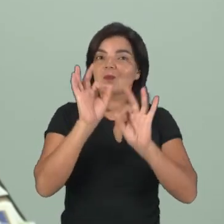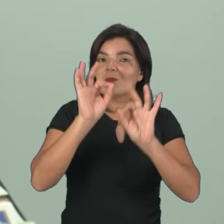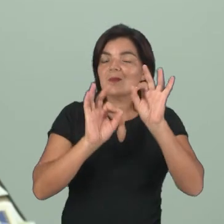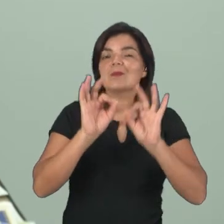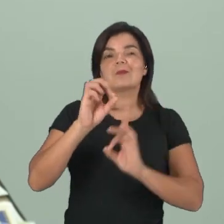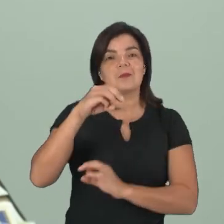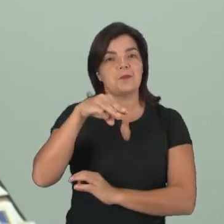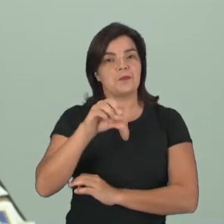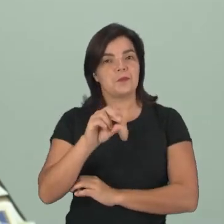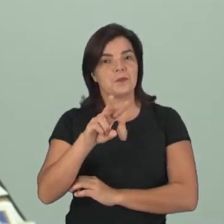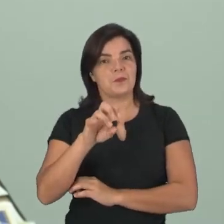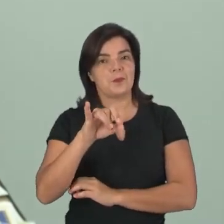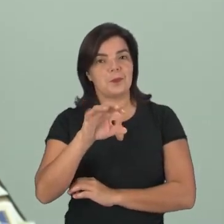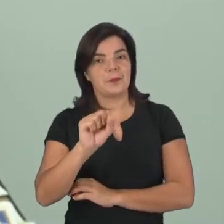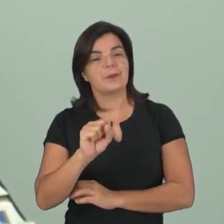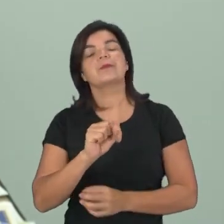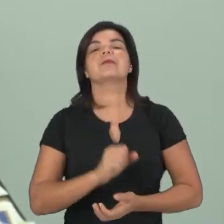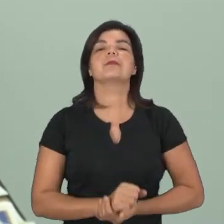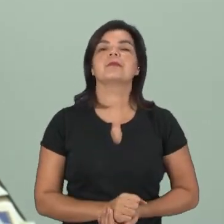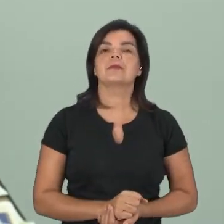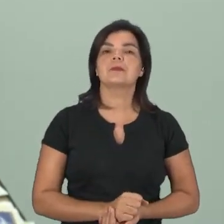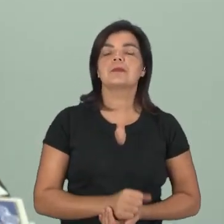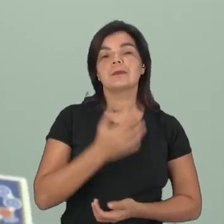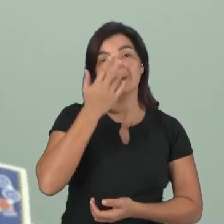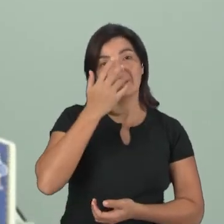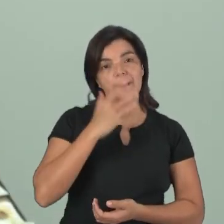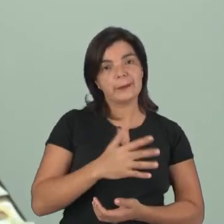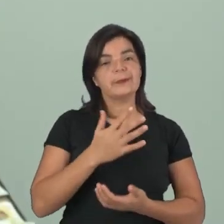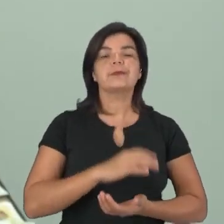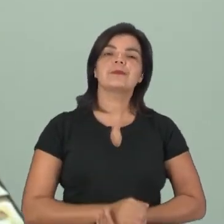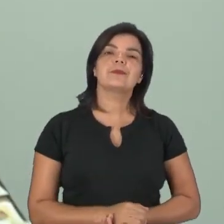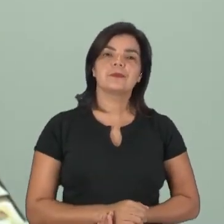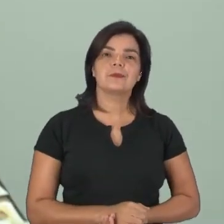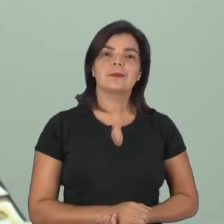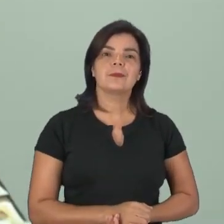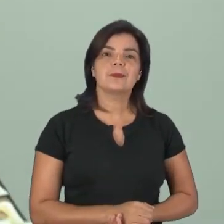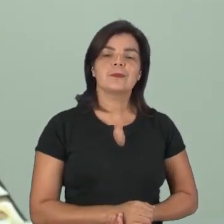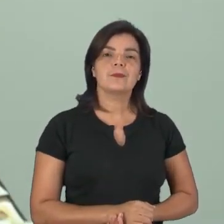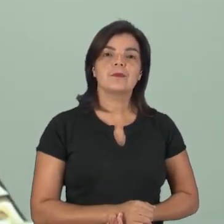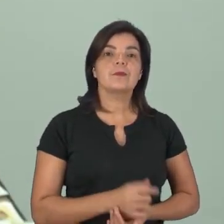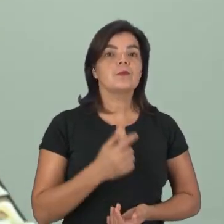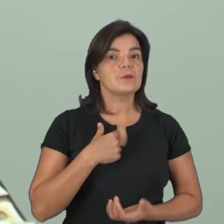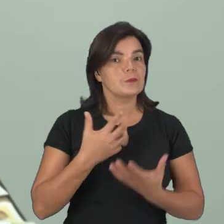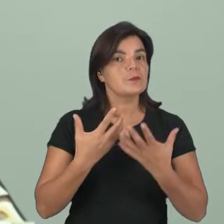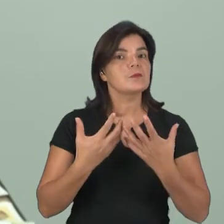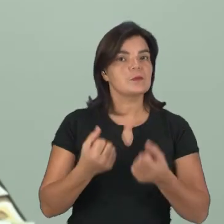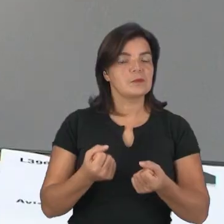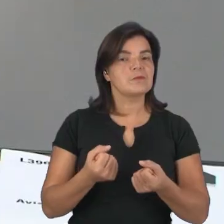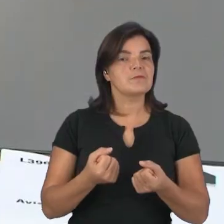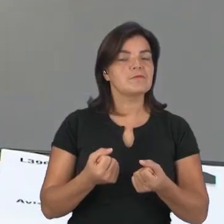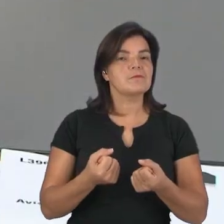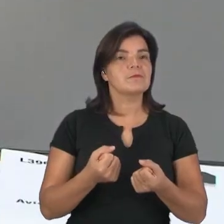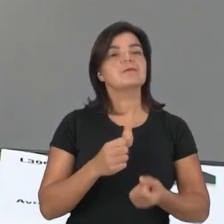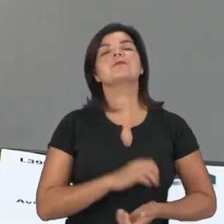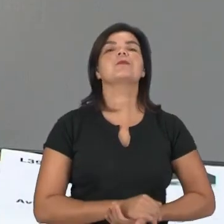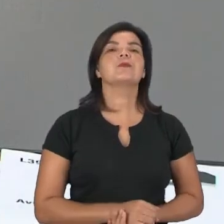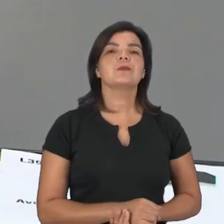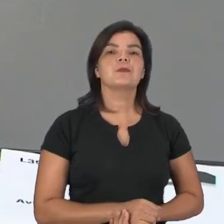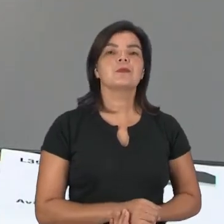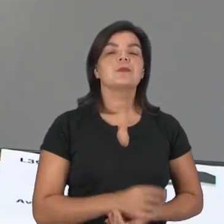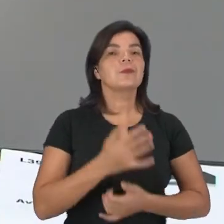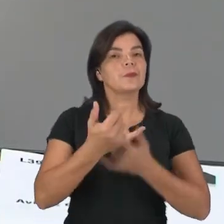determinado móvel Olá crianças eu recebi este